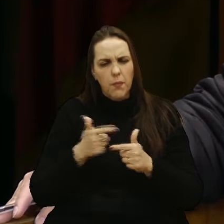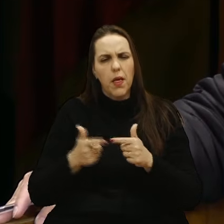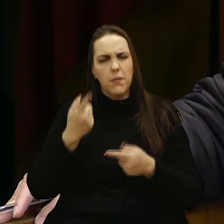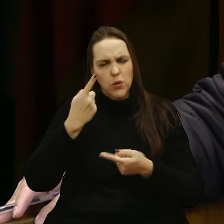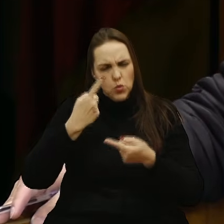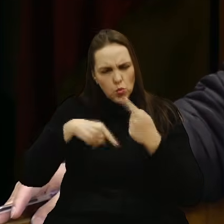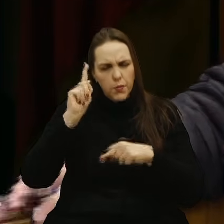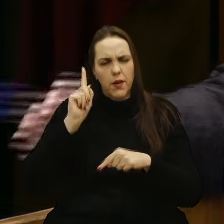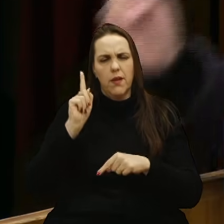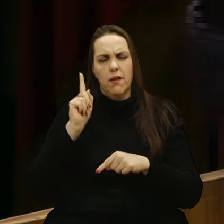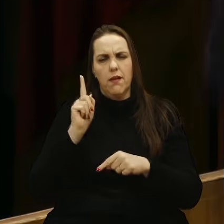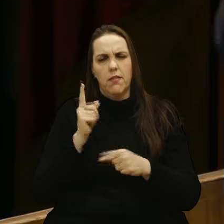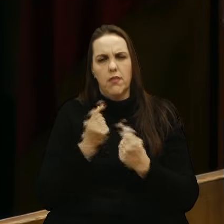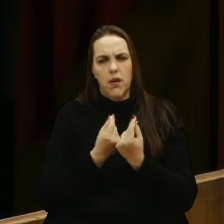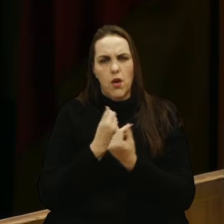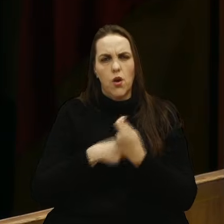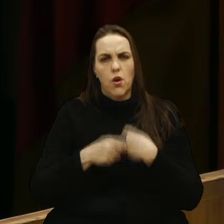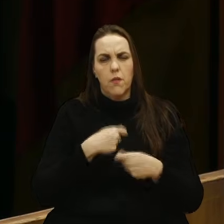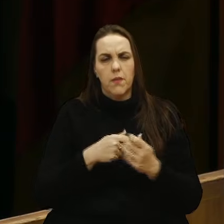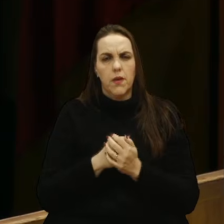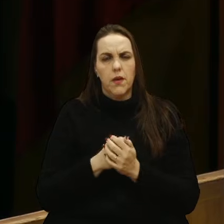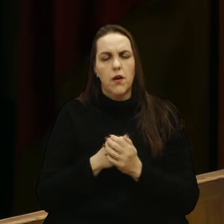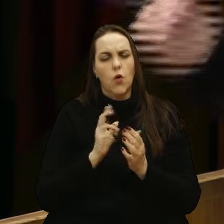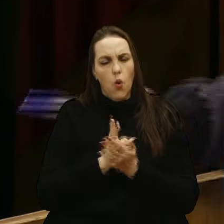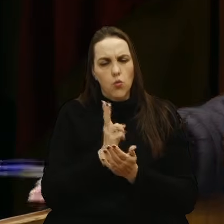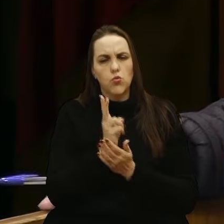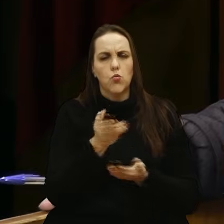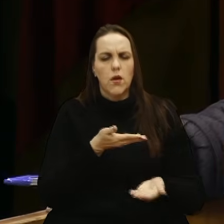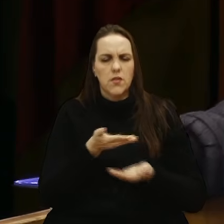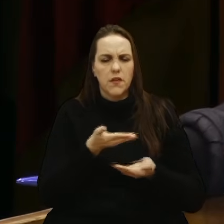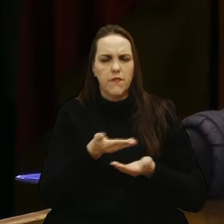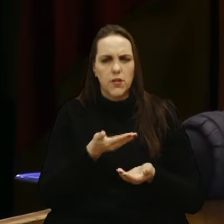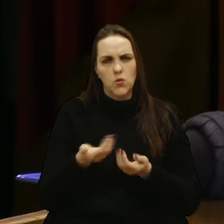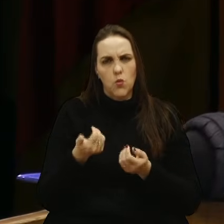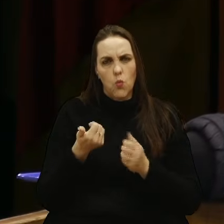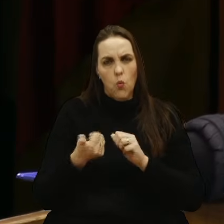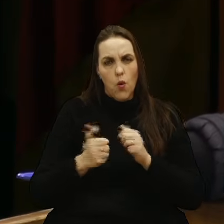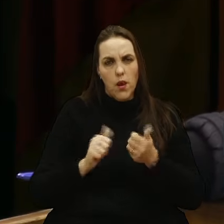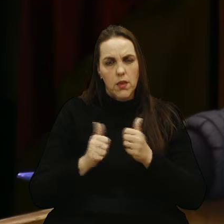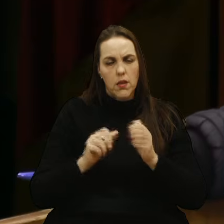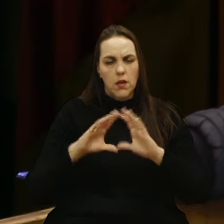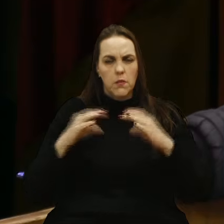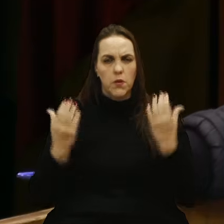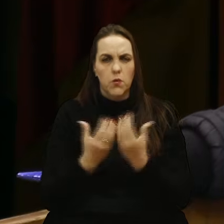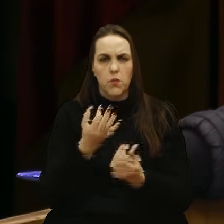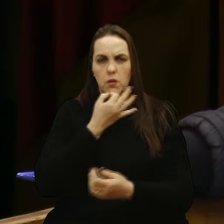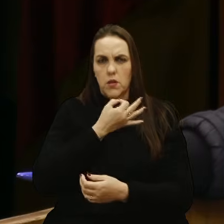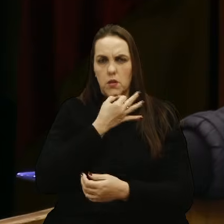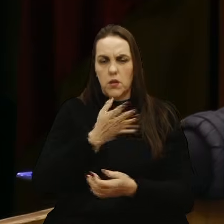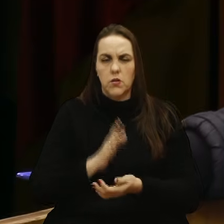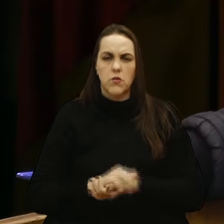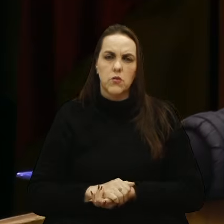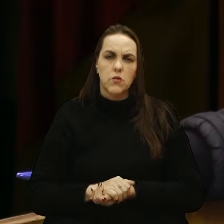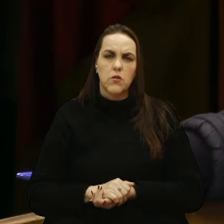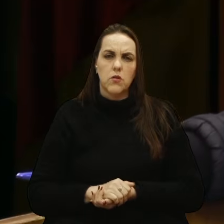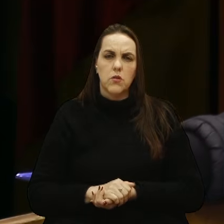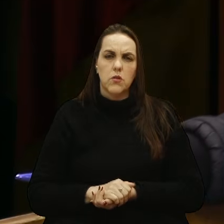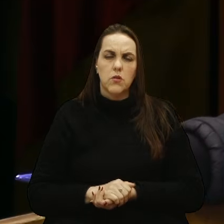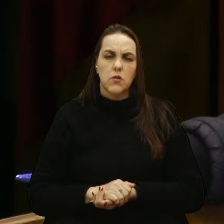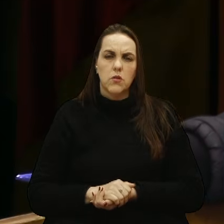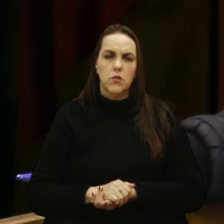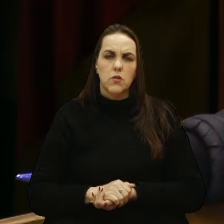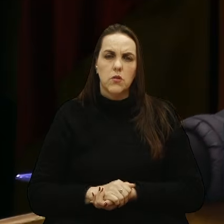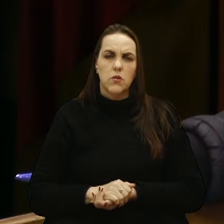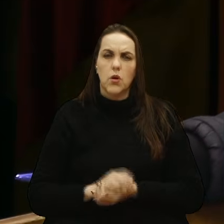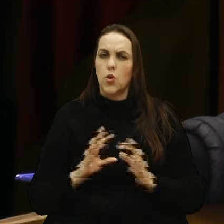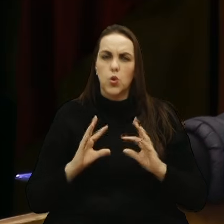econômicos, continuar prestando um serviço de qualidade para a nossa comunidade de Caxias do Sul, e toda e